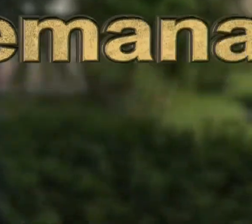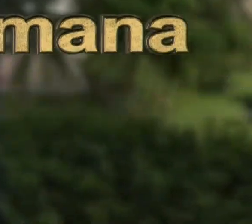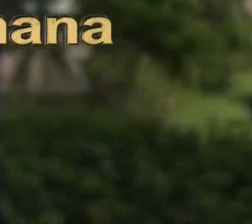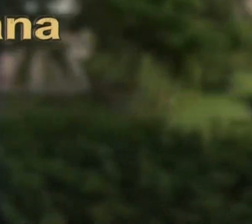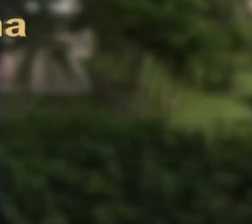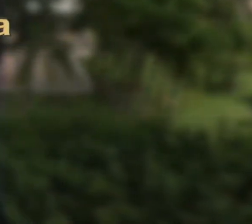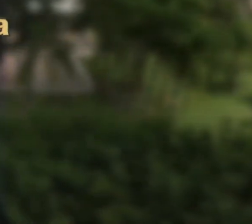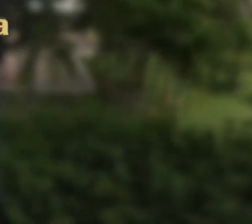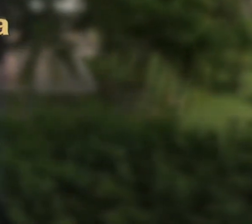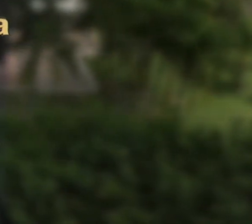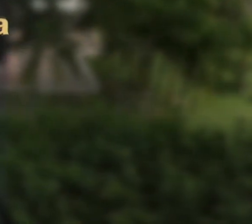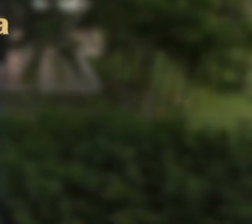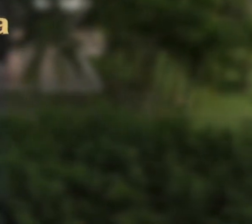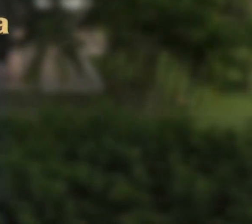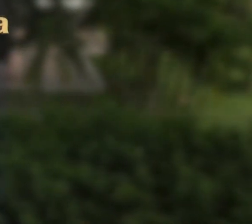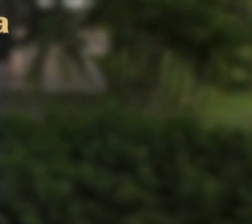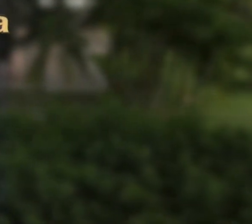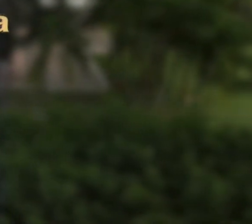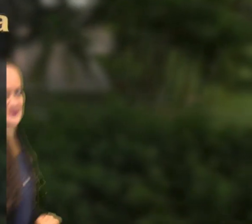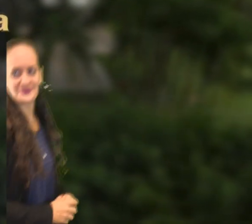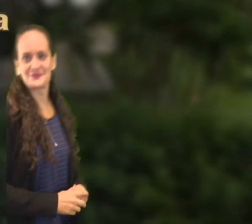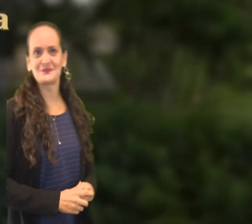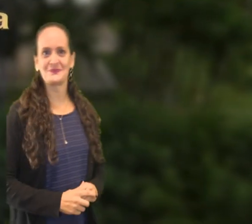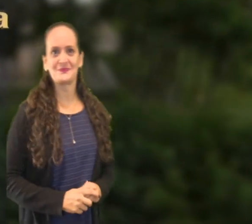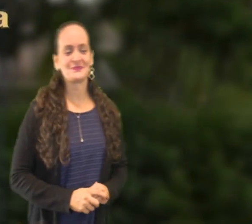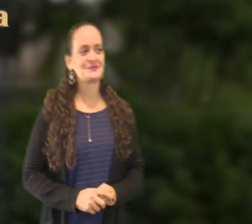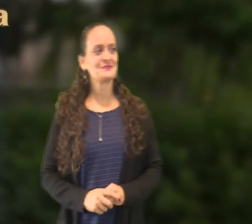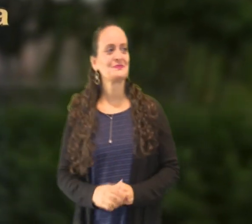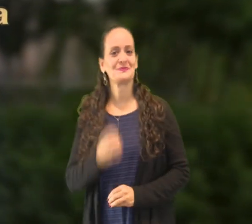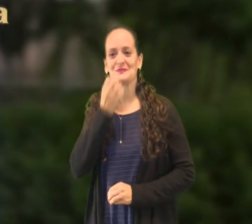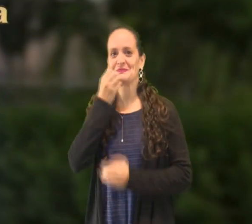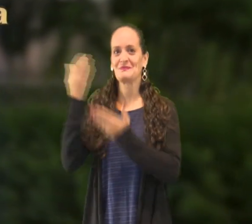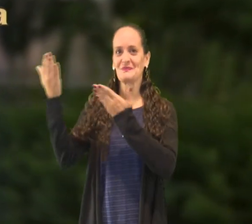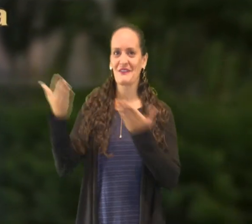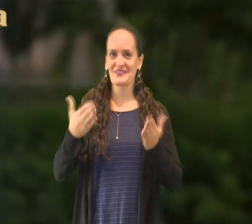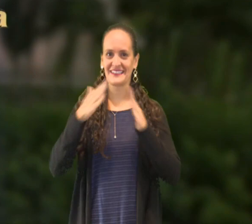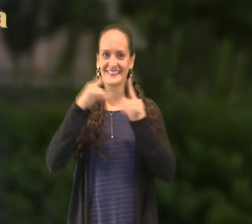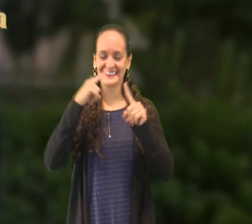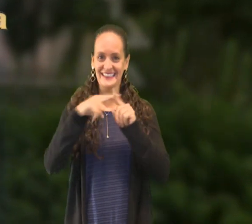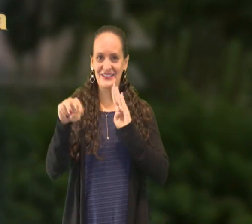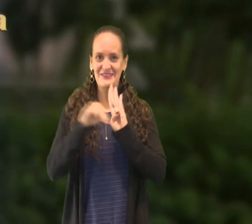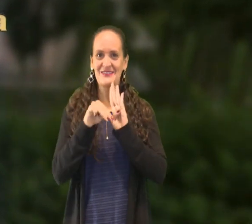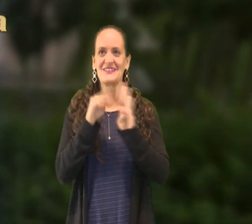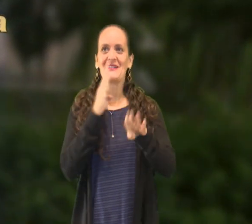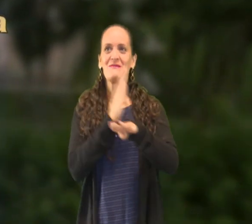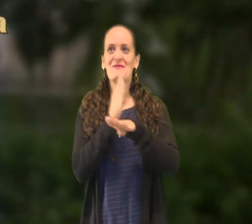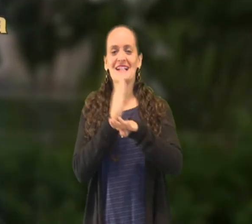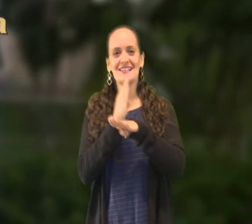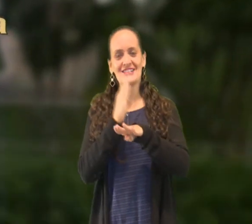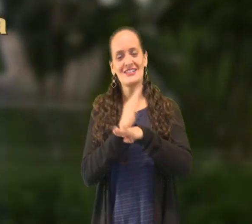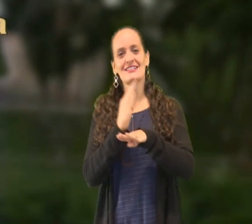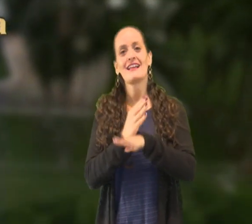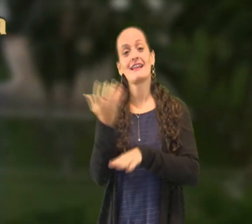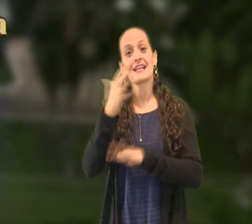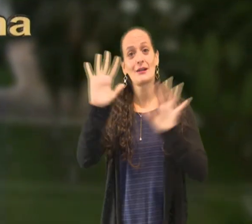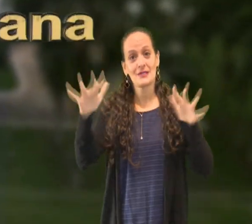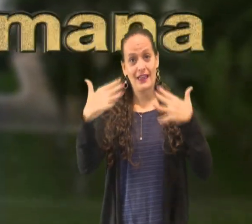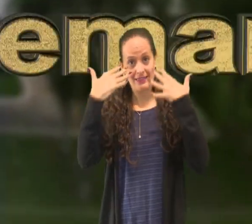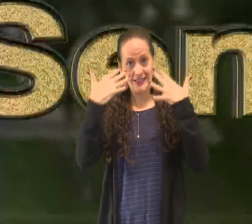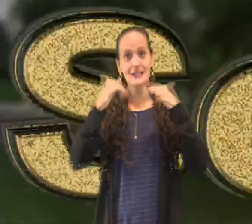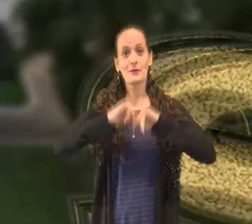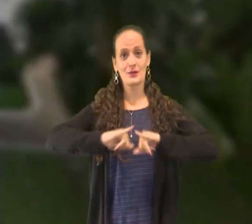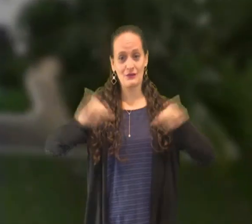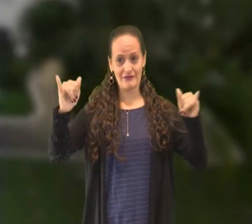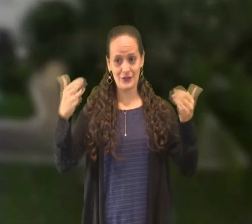Sejam muito bem-vindos à Igreja Memorial Batista. Antes de iniciarmos mais um culto de adoração a Deus, pedimos a sua atenção para